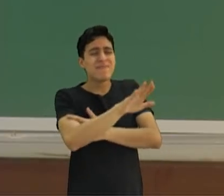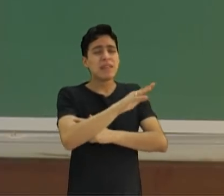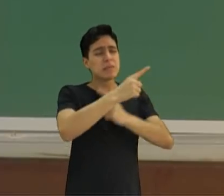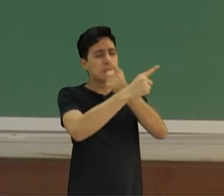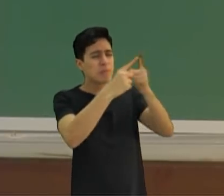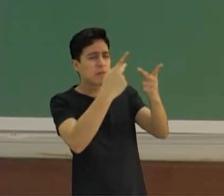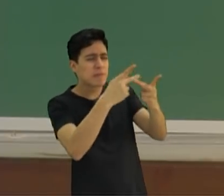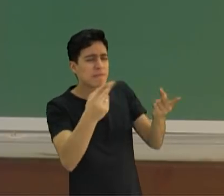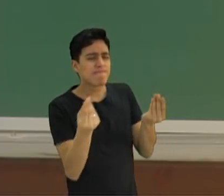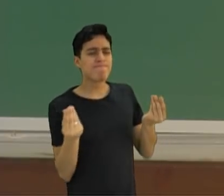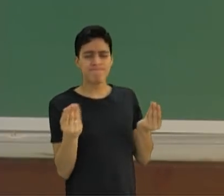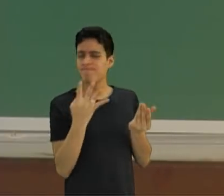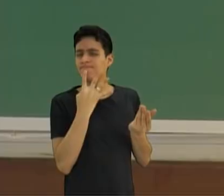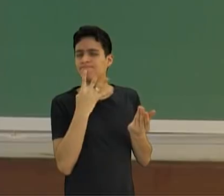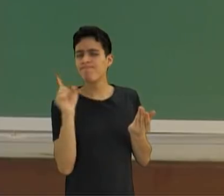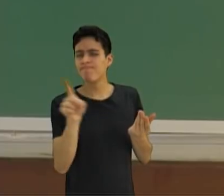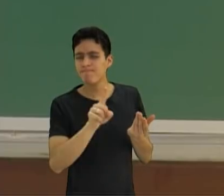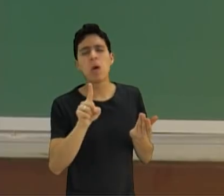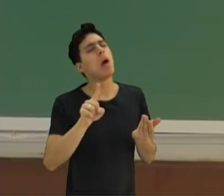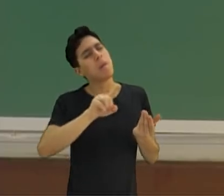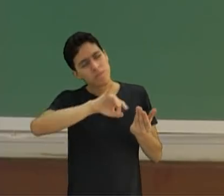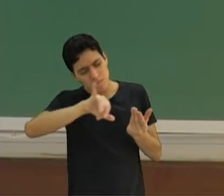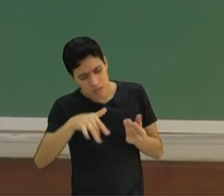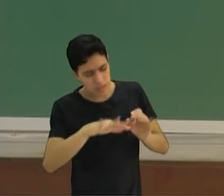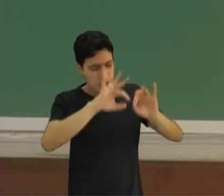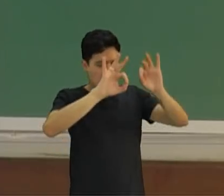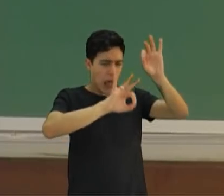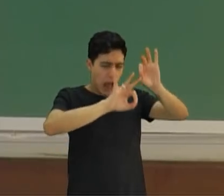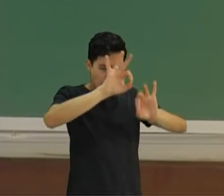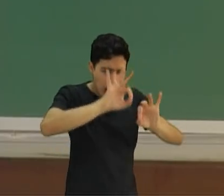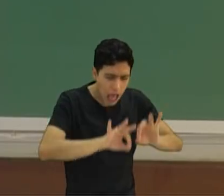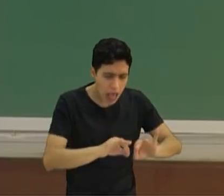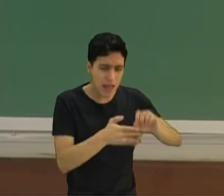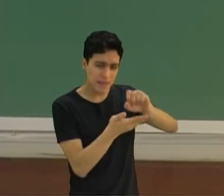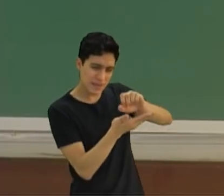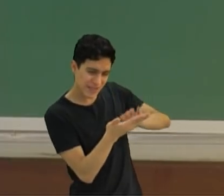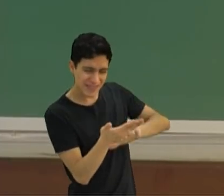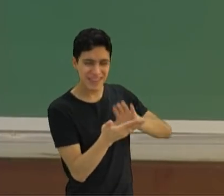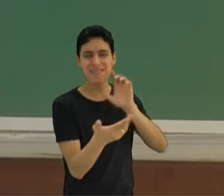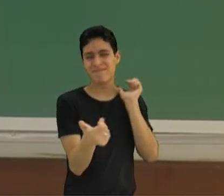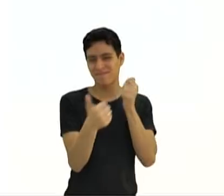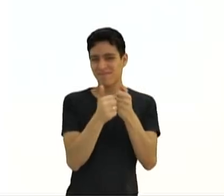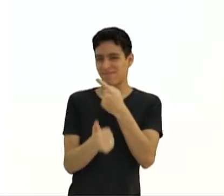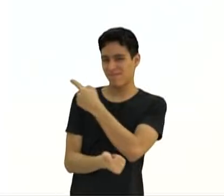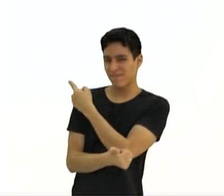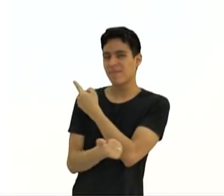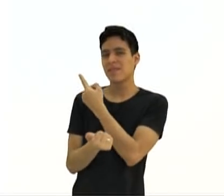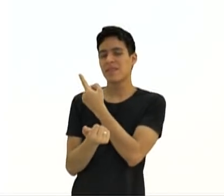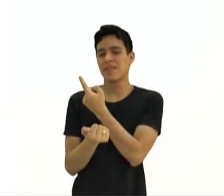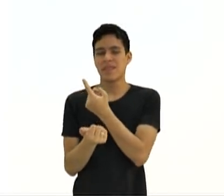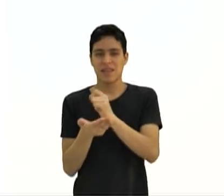para você poder ouvir e fazer a parte então prática da nossa aula, certo?